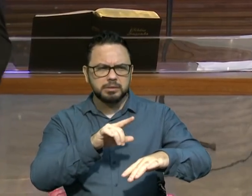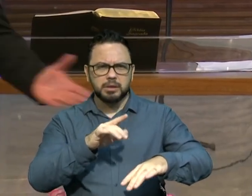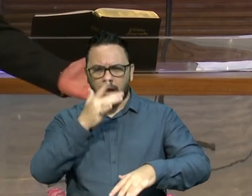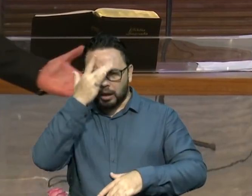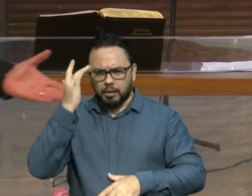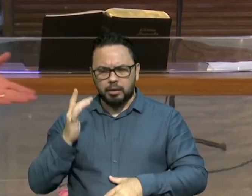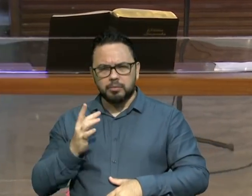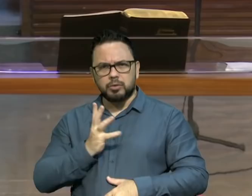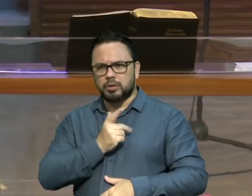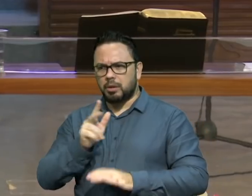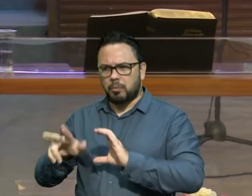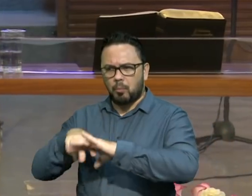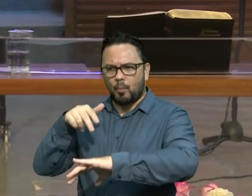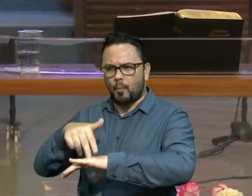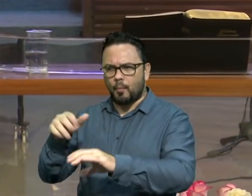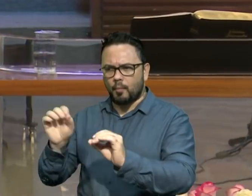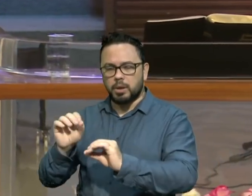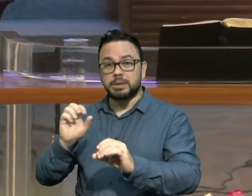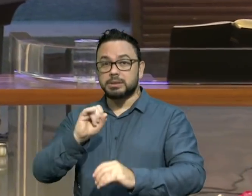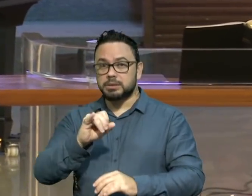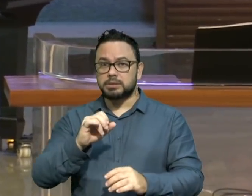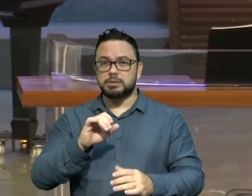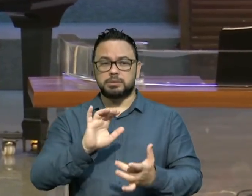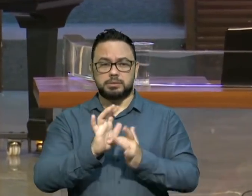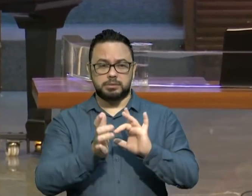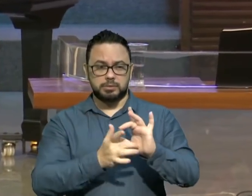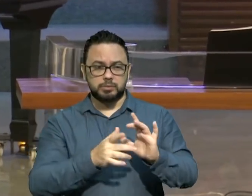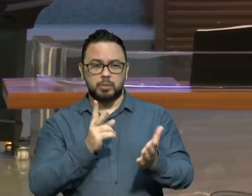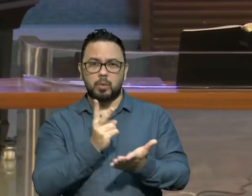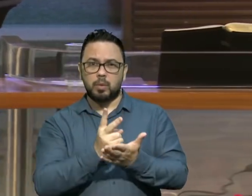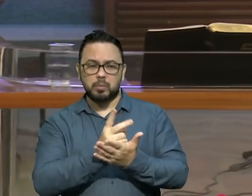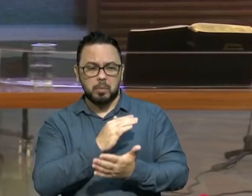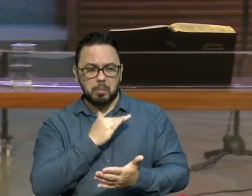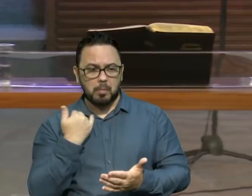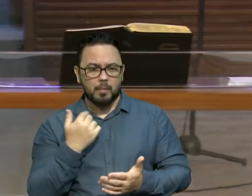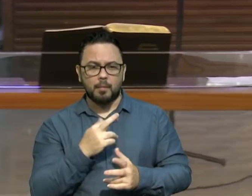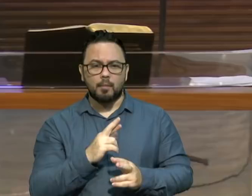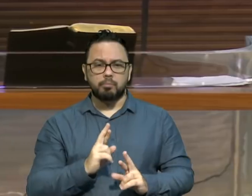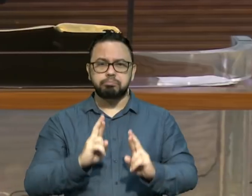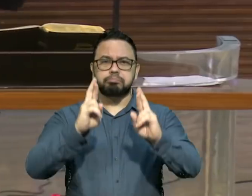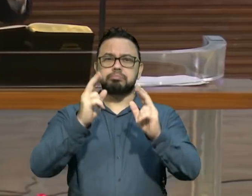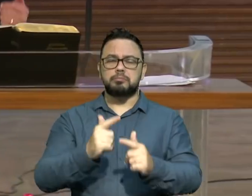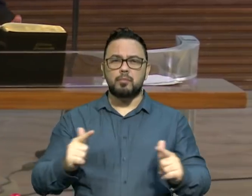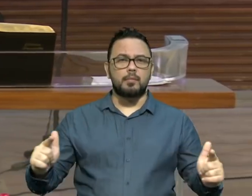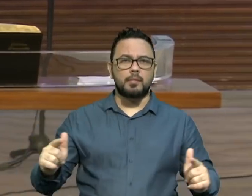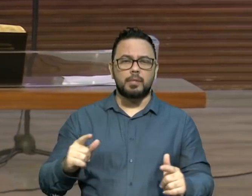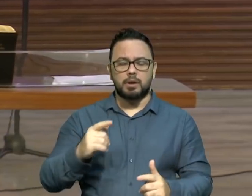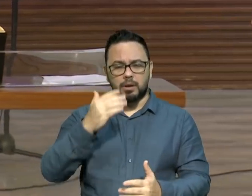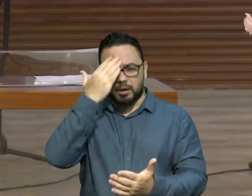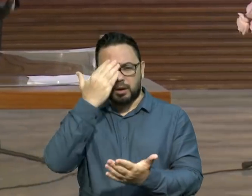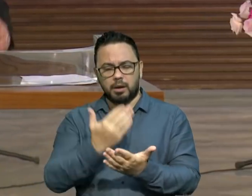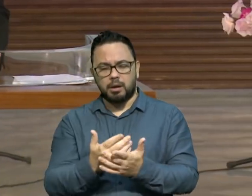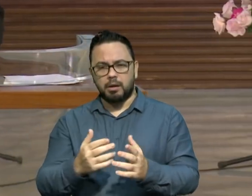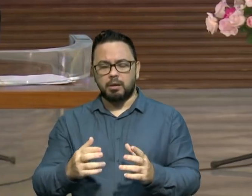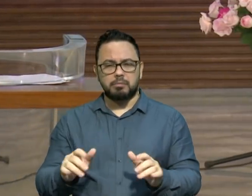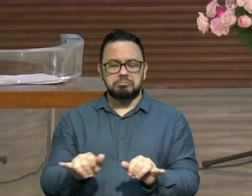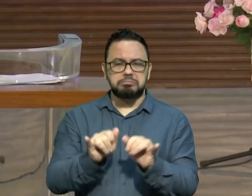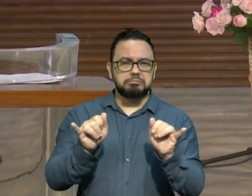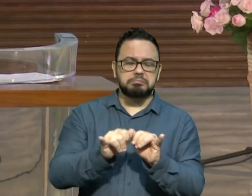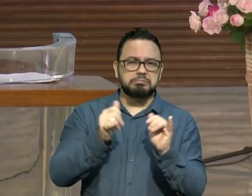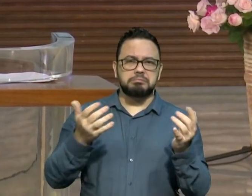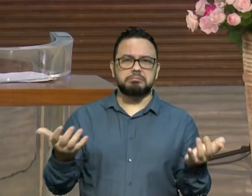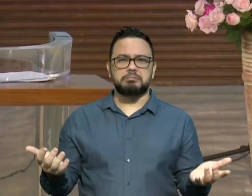se Jesus não ressucitou na uma esperança a minha pregação Evan a vossa crença é vã a vossa fé